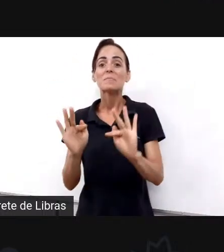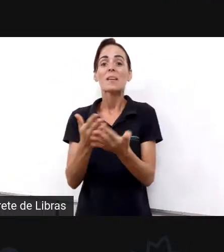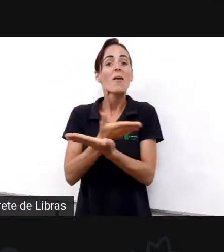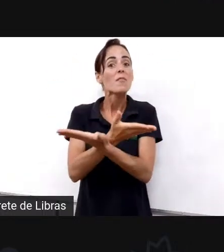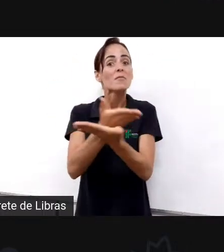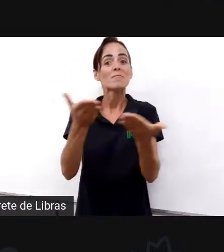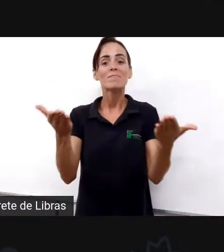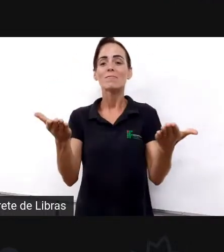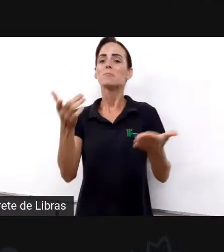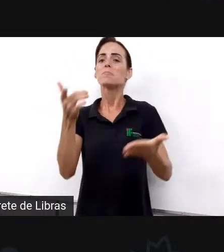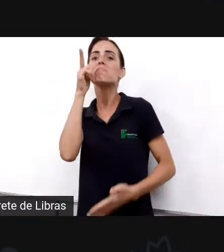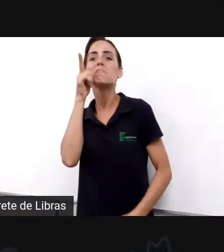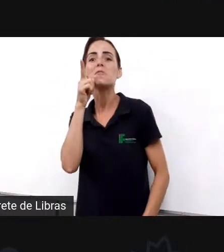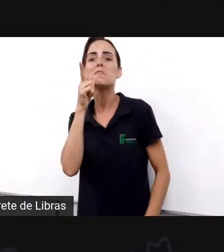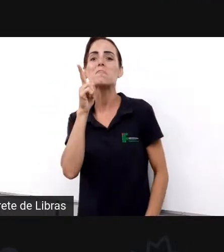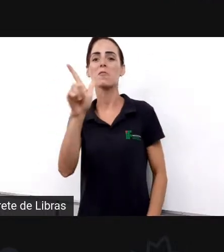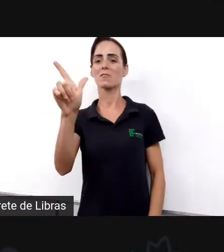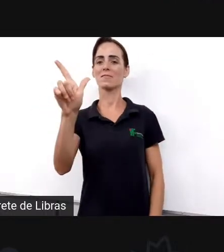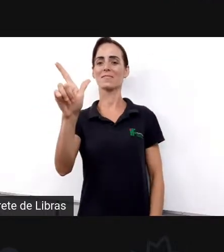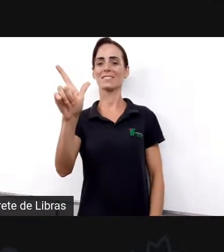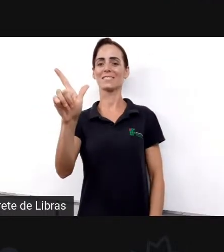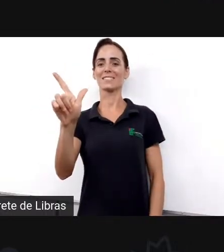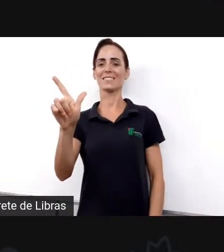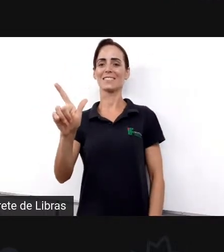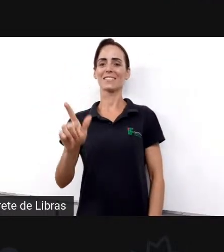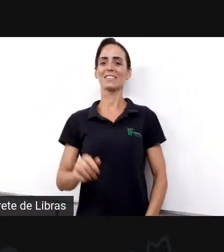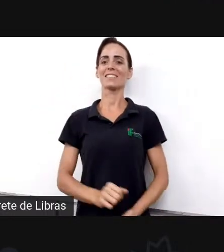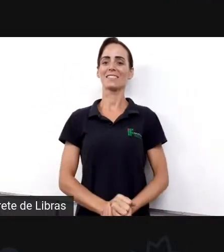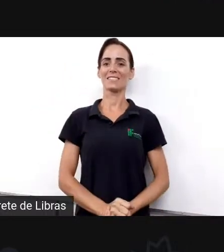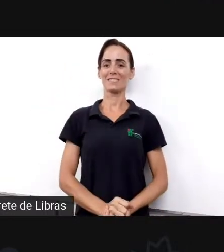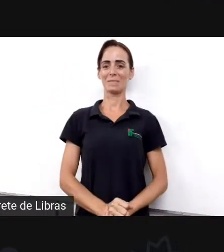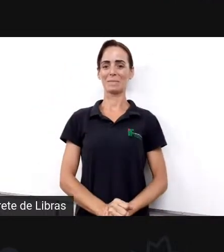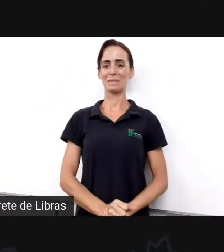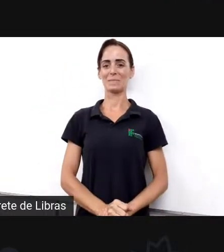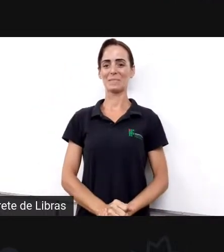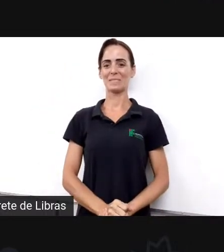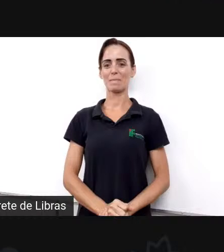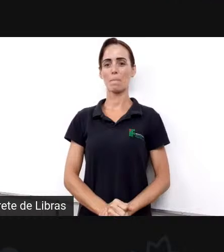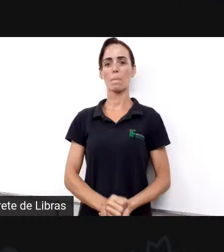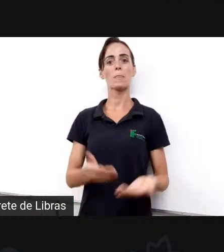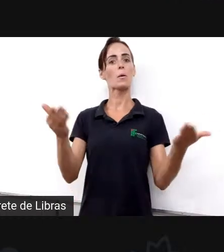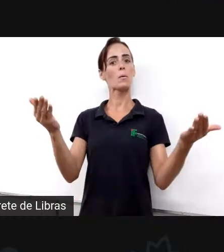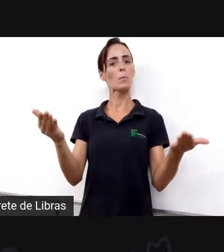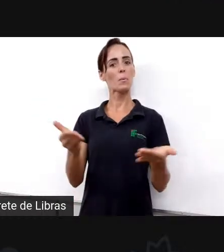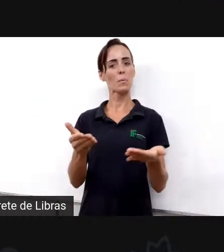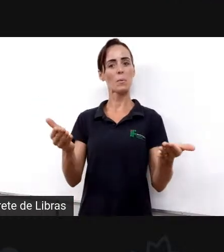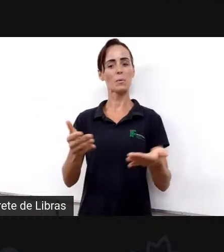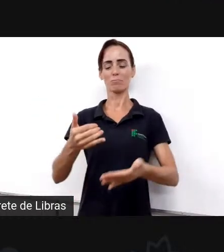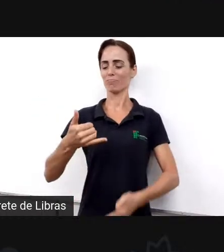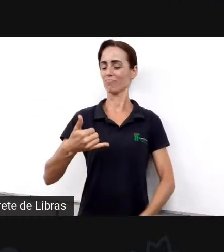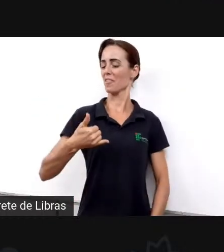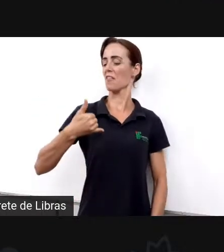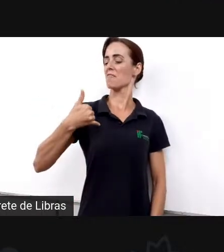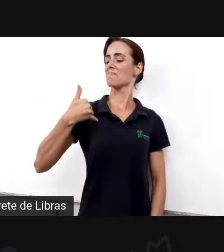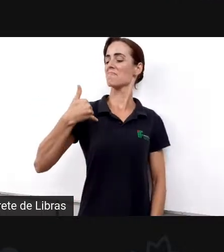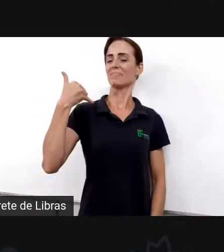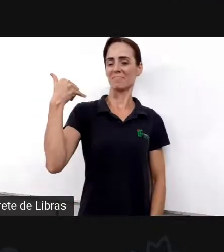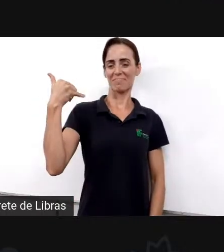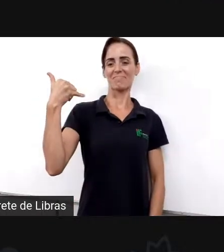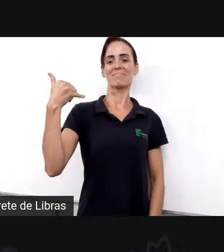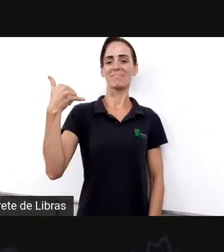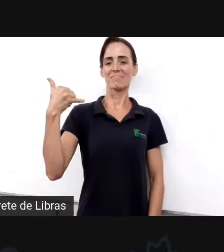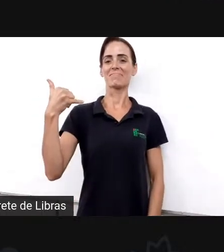aqui e podem celebrar sua conquista. São agora e com muito orgulho técnicos